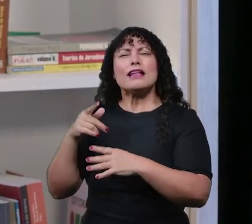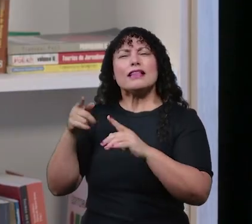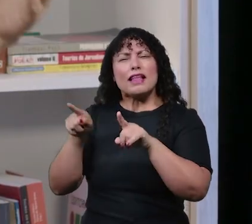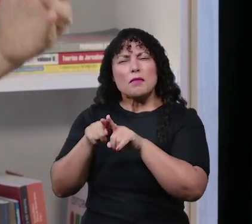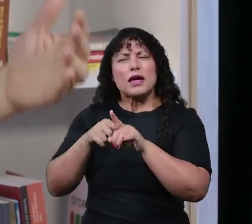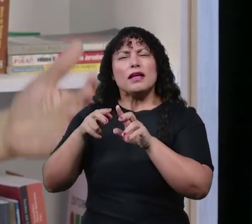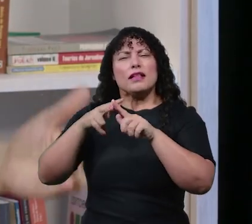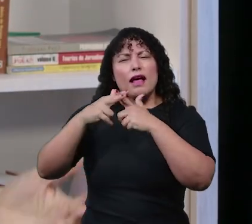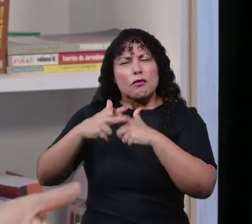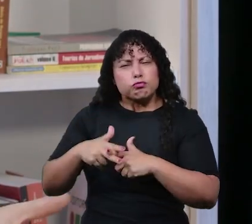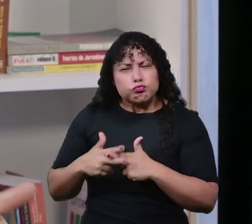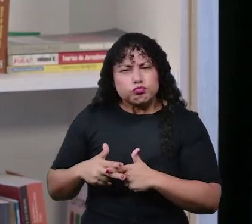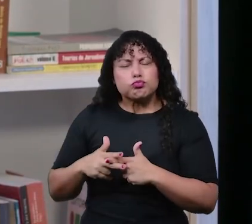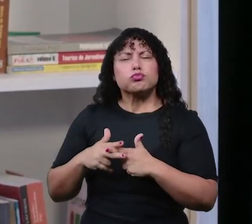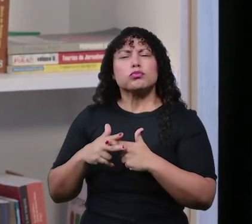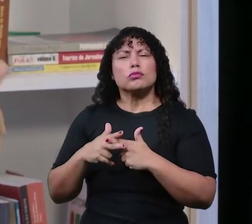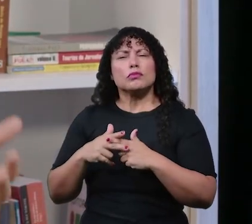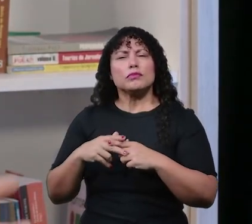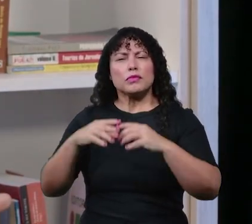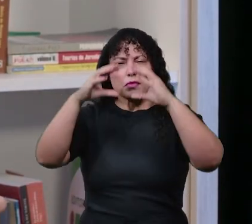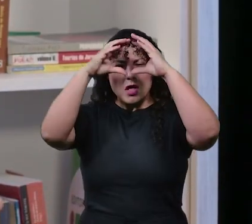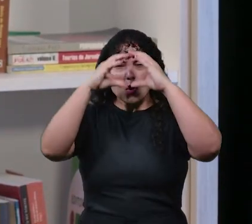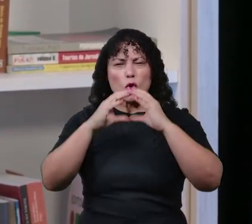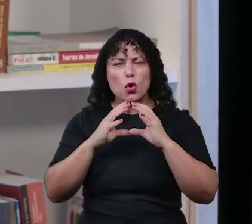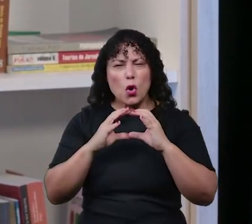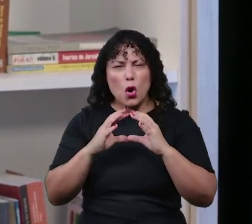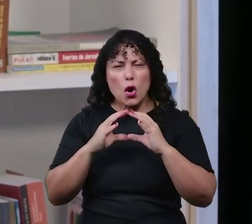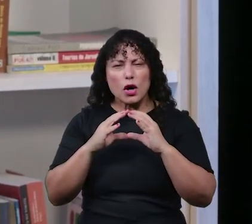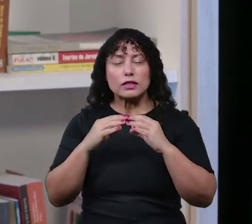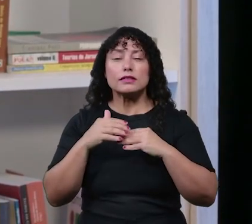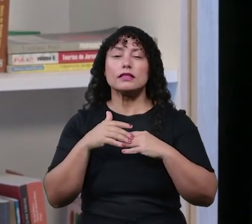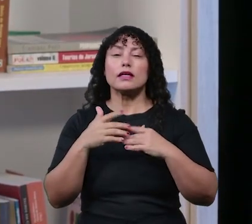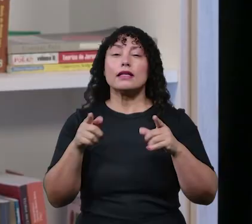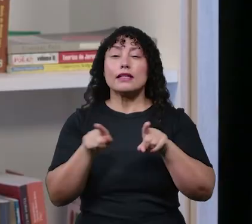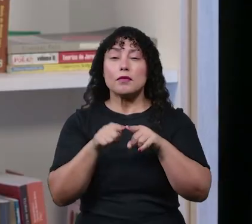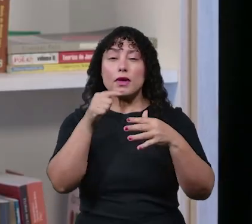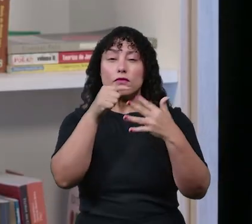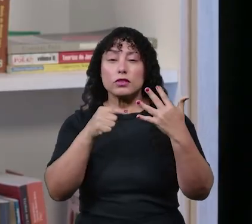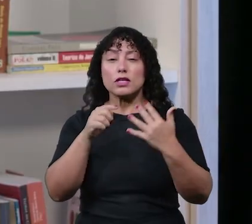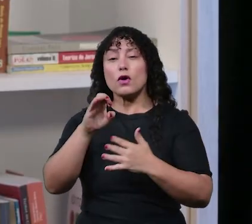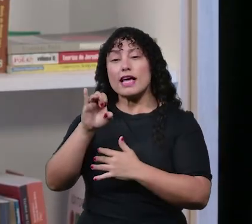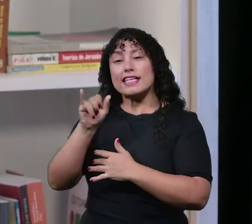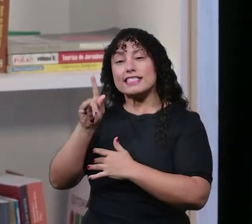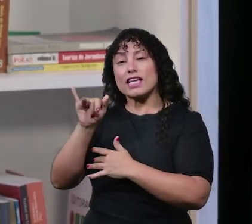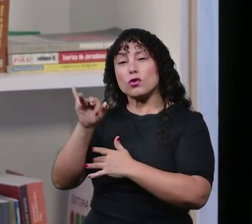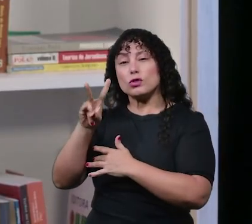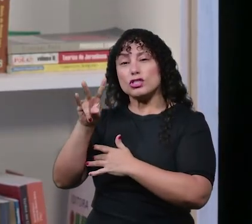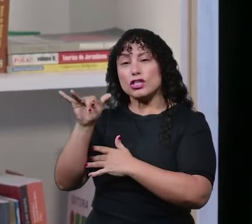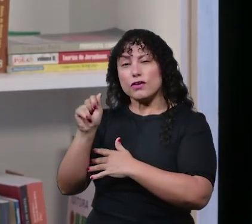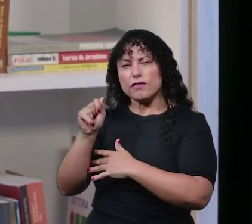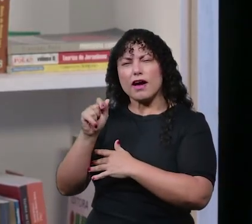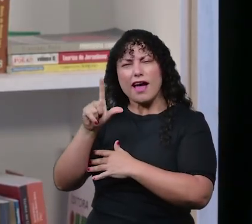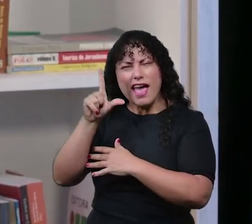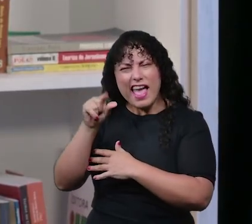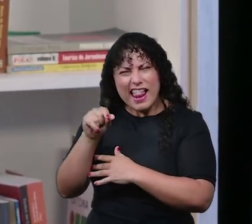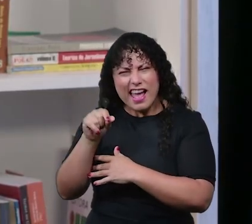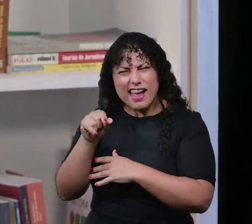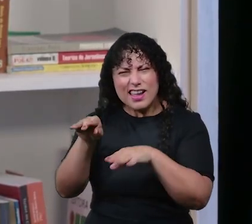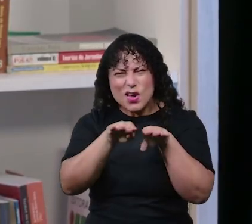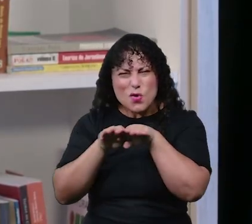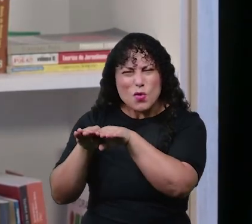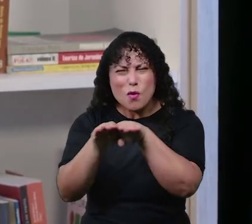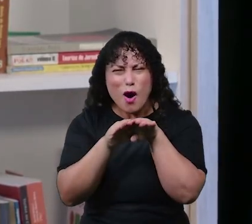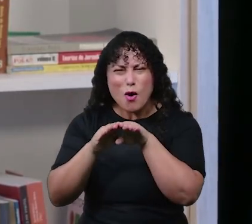essa regulação, né, feita pelo córtex pré-frontal, quanto agora as funções executivas, elas são